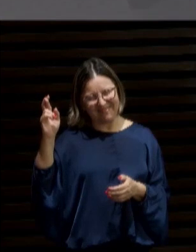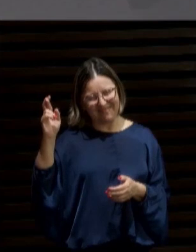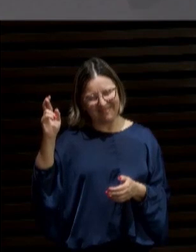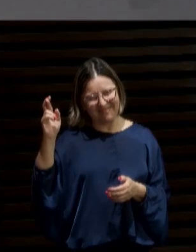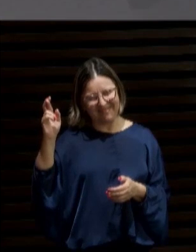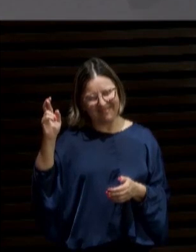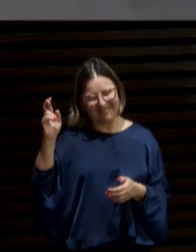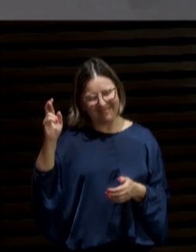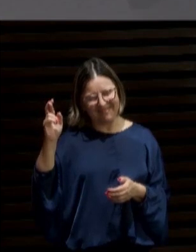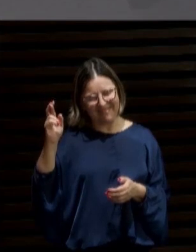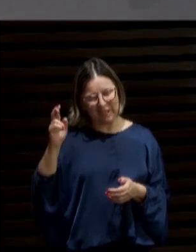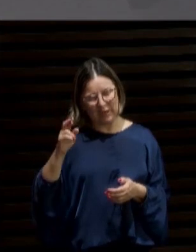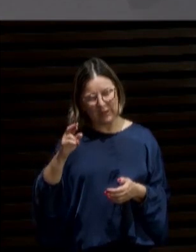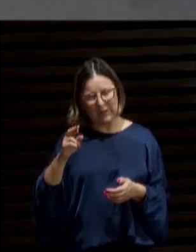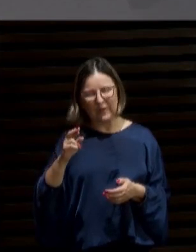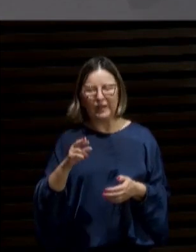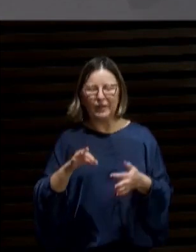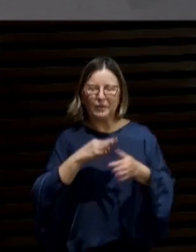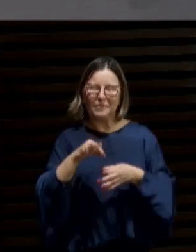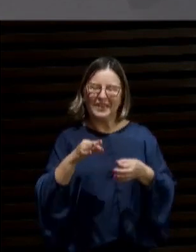foi a dádiva que o Senhor deu ao mundo